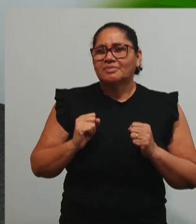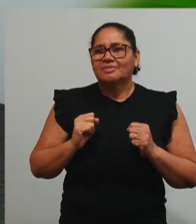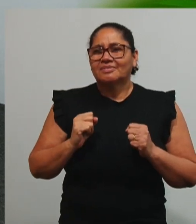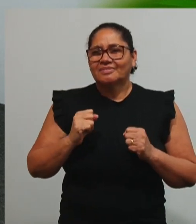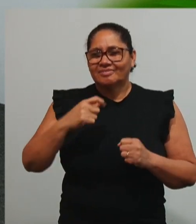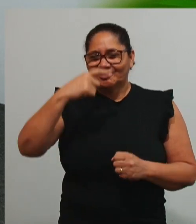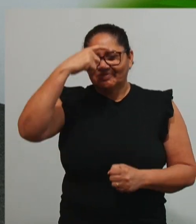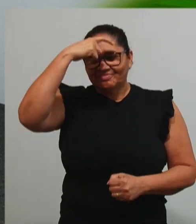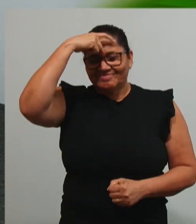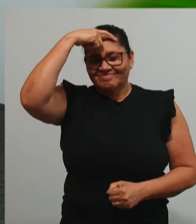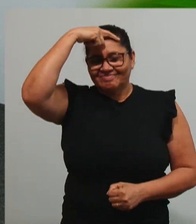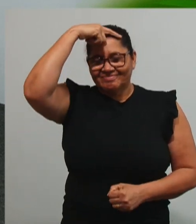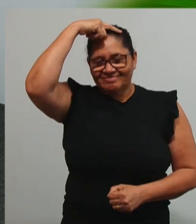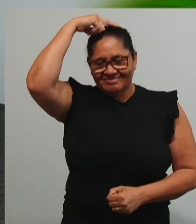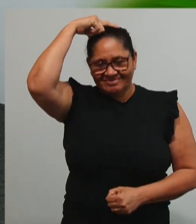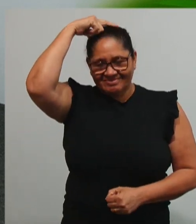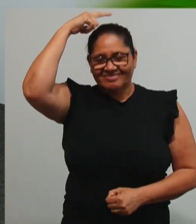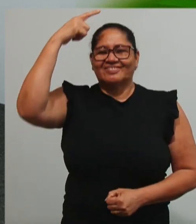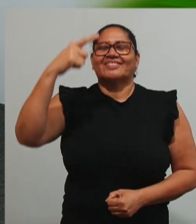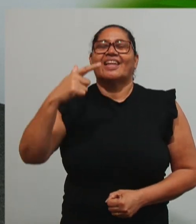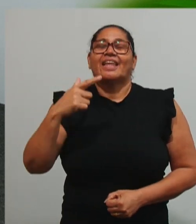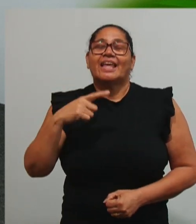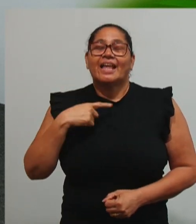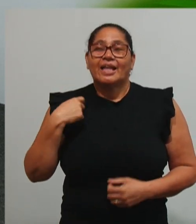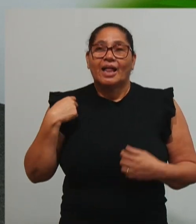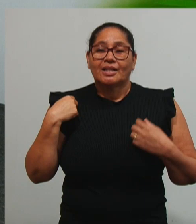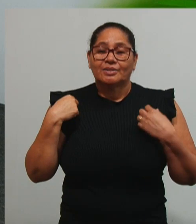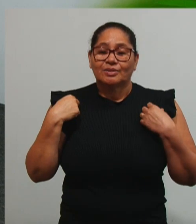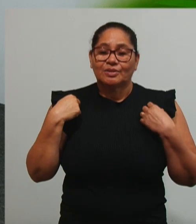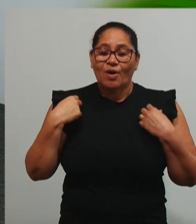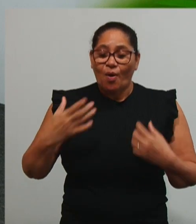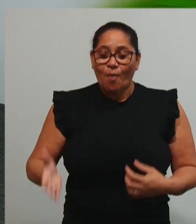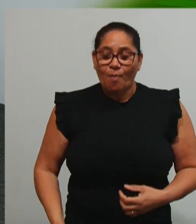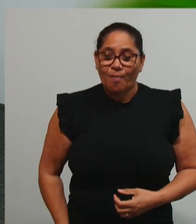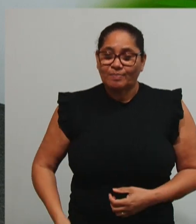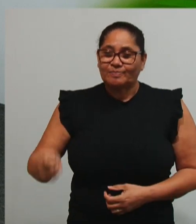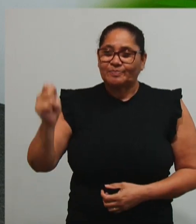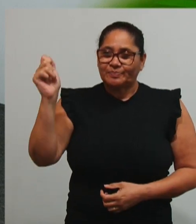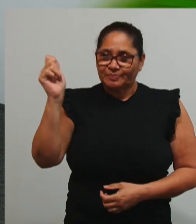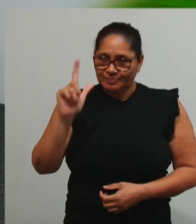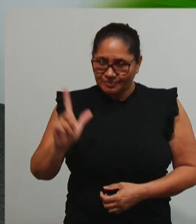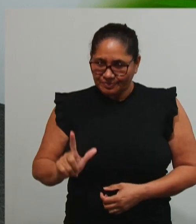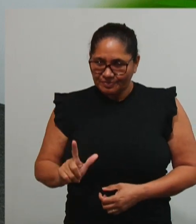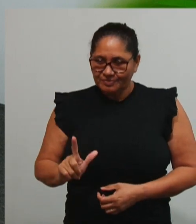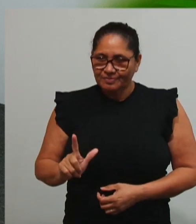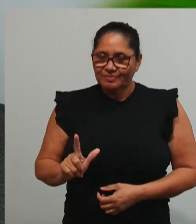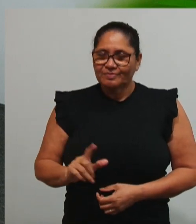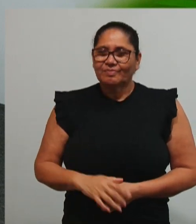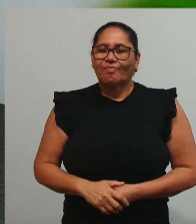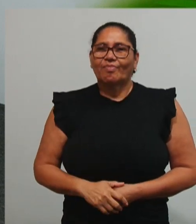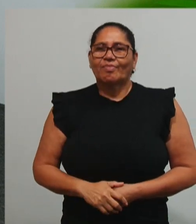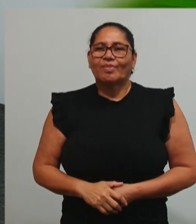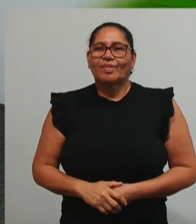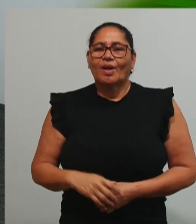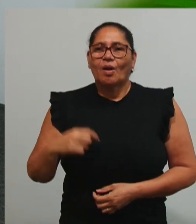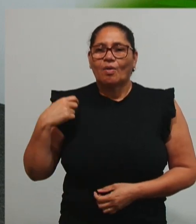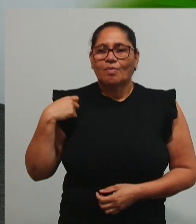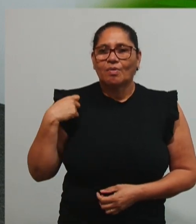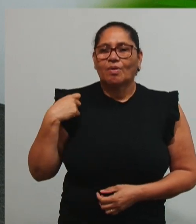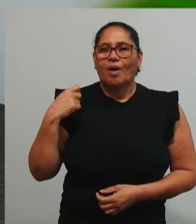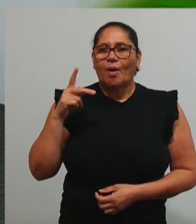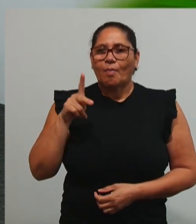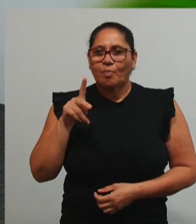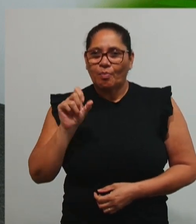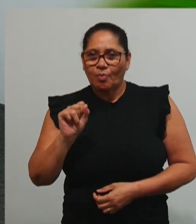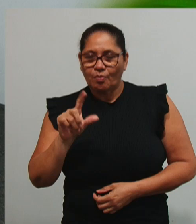meio careca. Estou trajando uma calça jeans escura, de uma camiseta polo